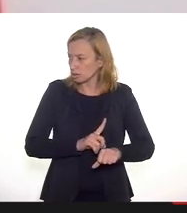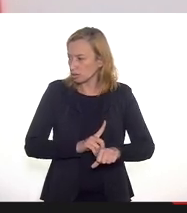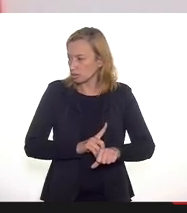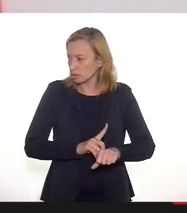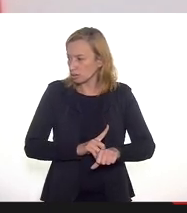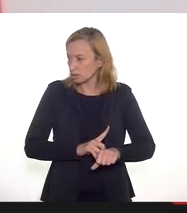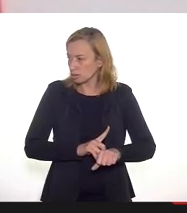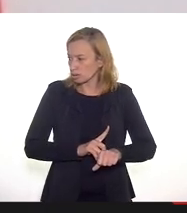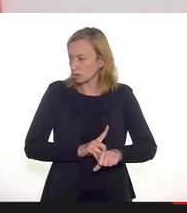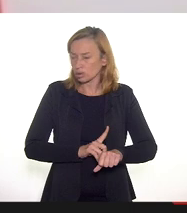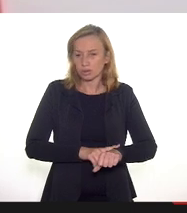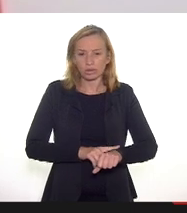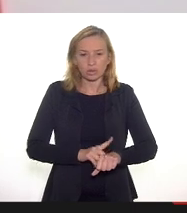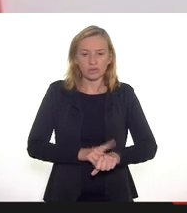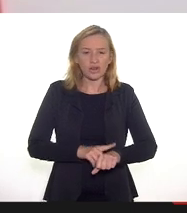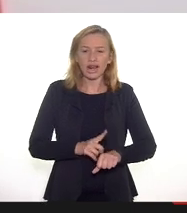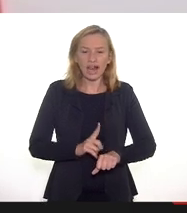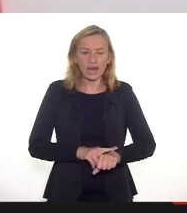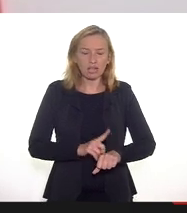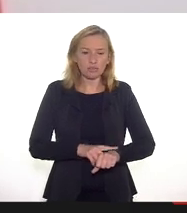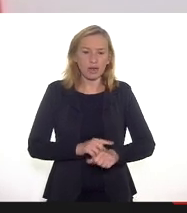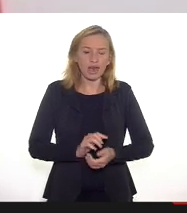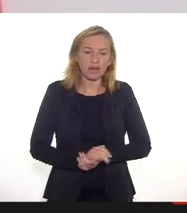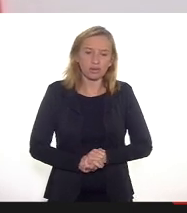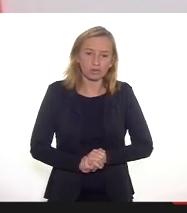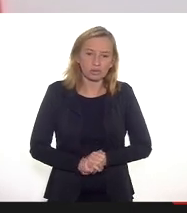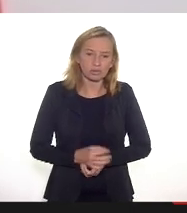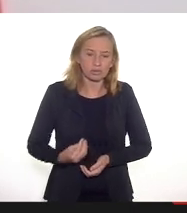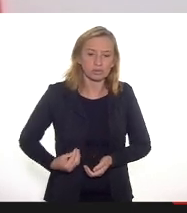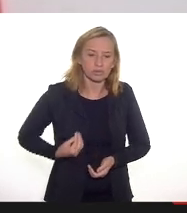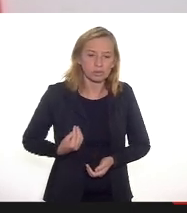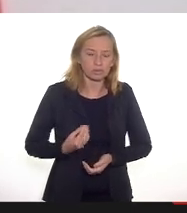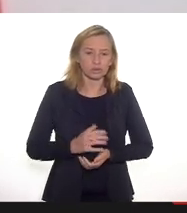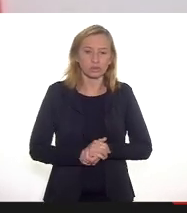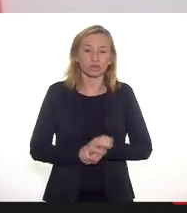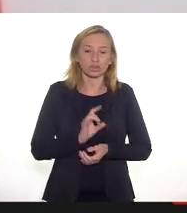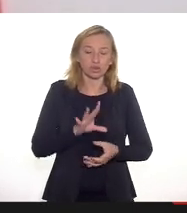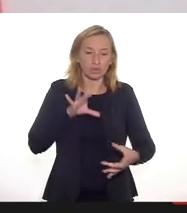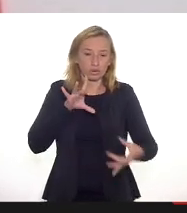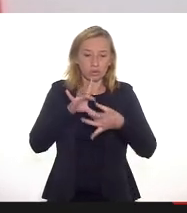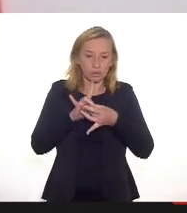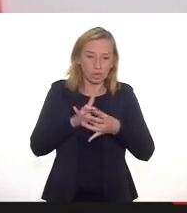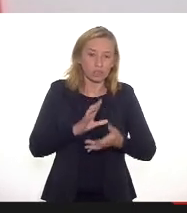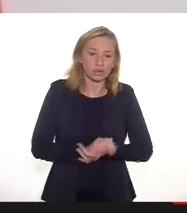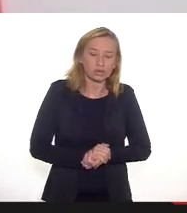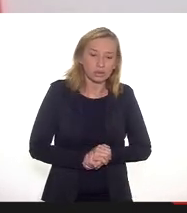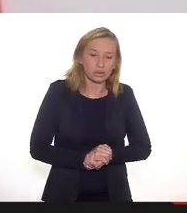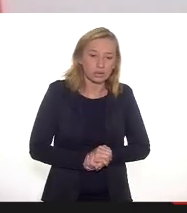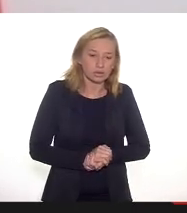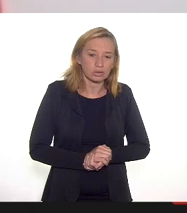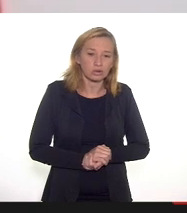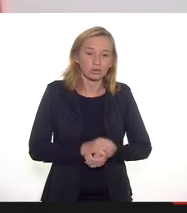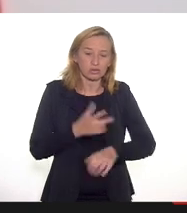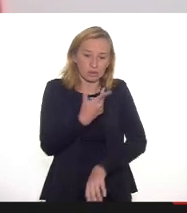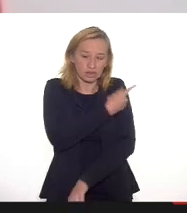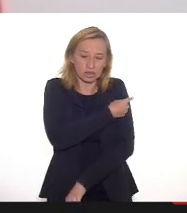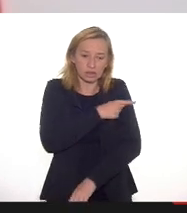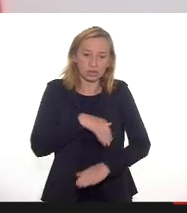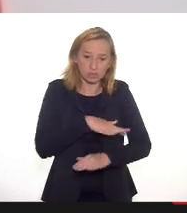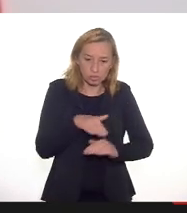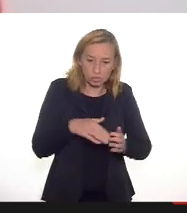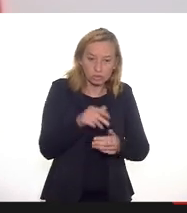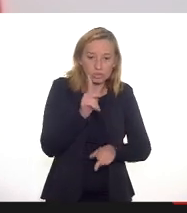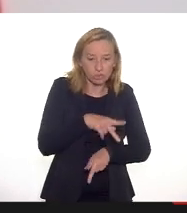repúdio ao famigerado retorno presencial somente vinculado à vacinação